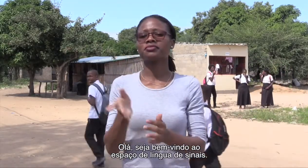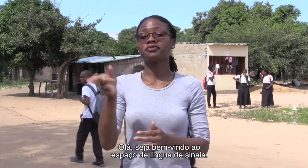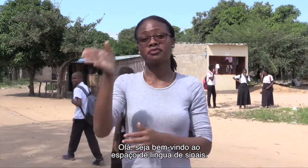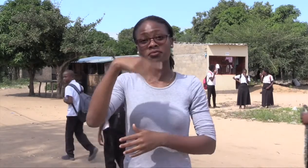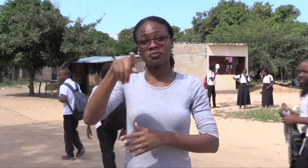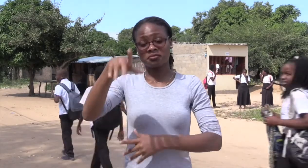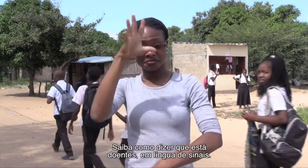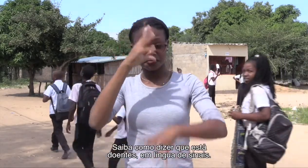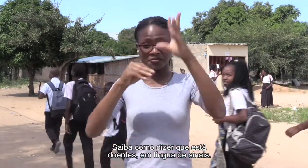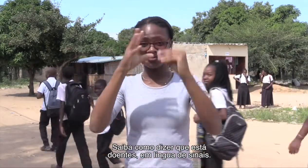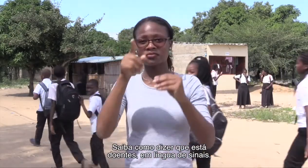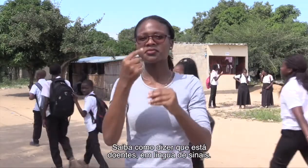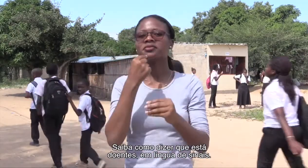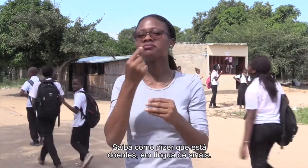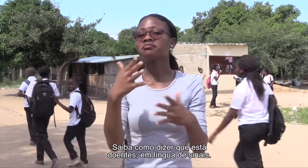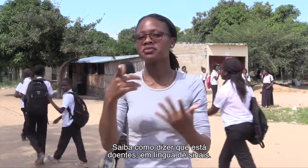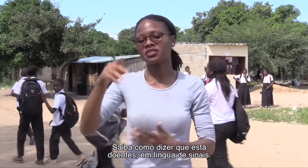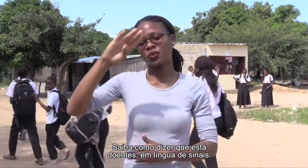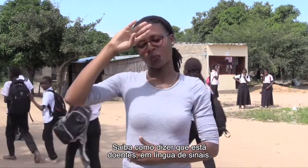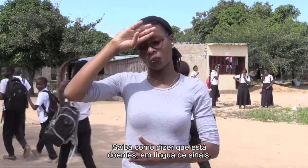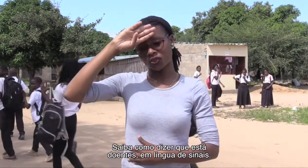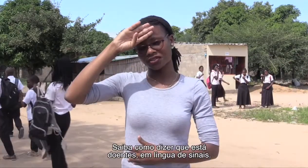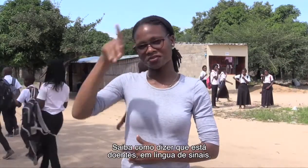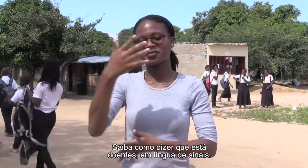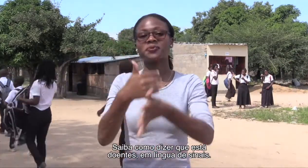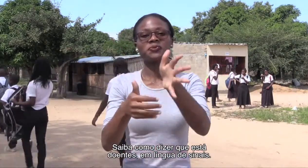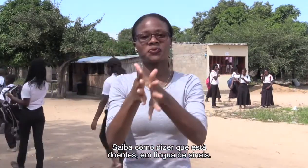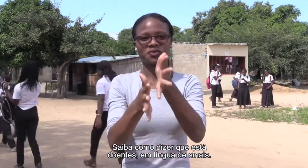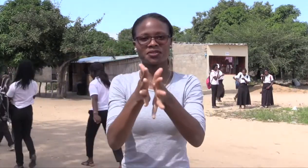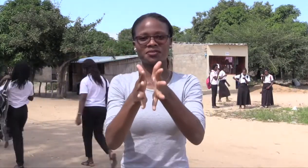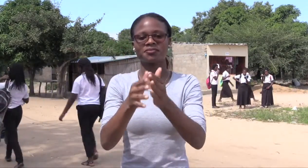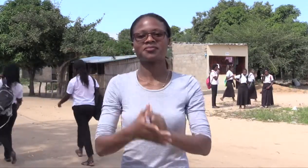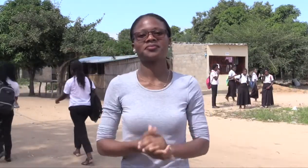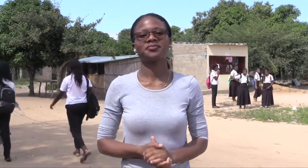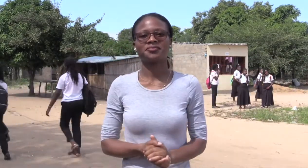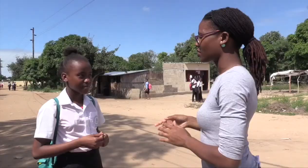Sinais. Saiba como dizer que está doente.